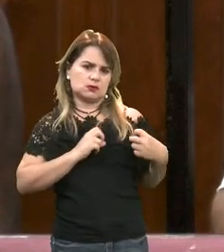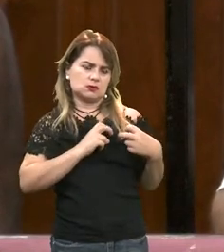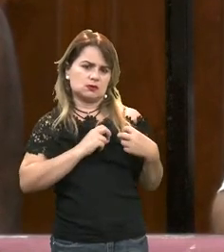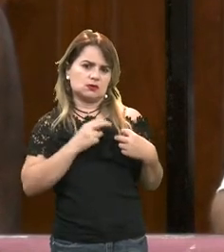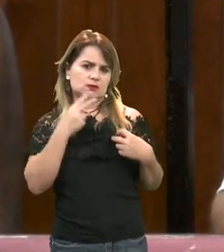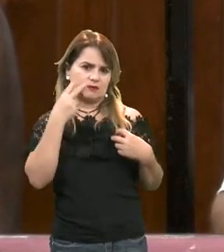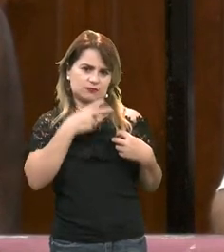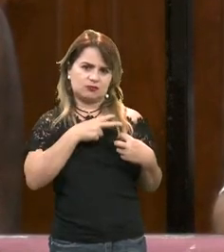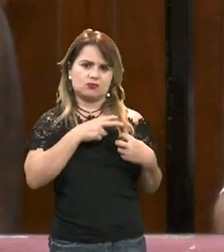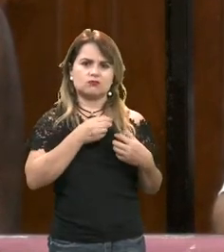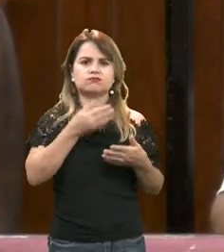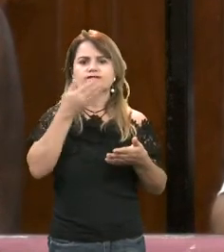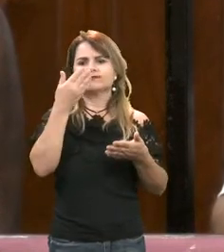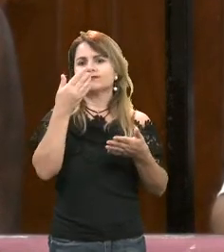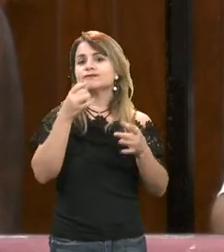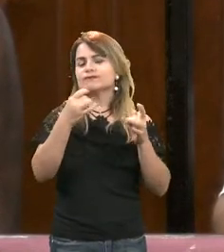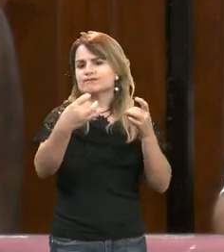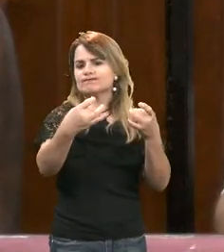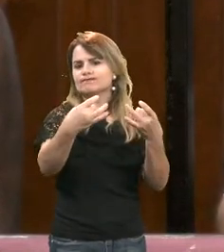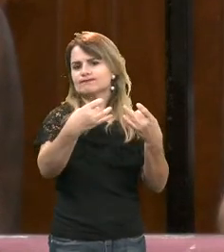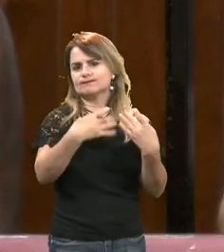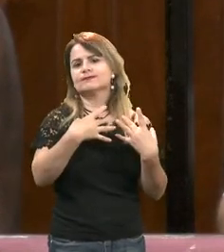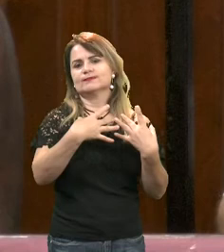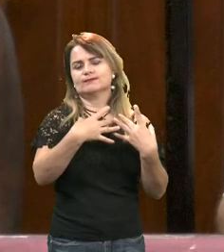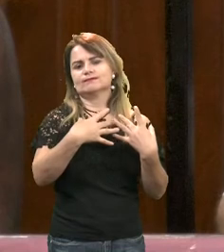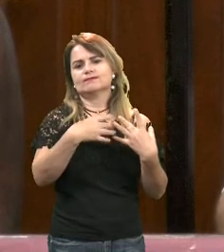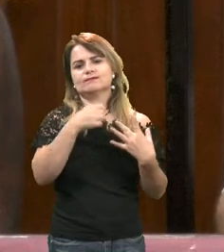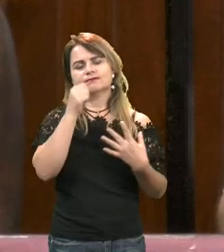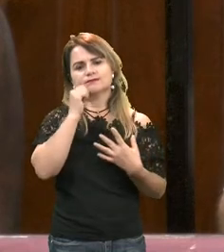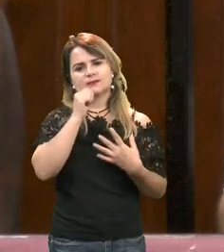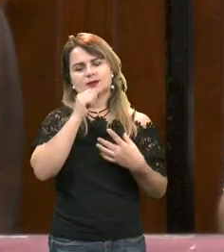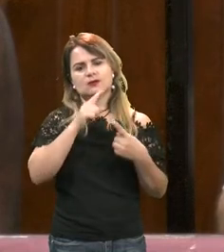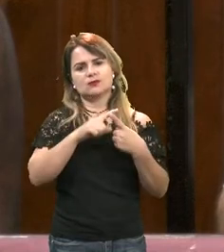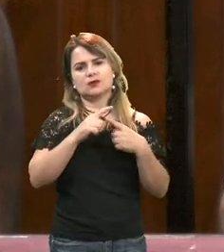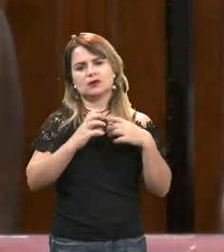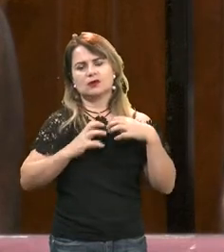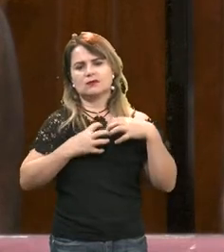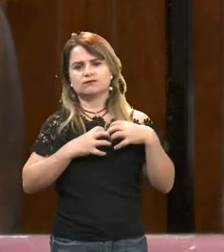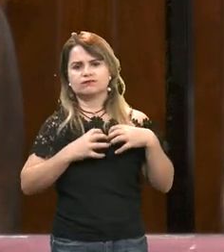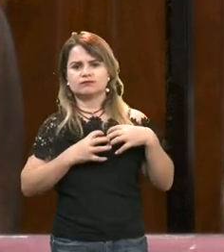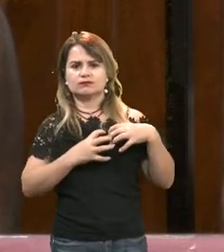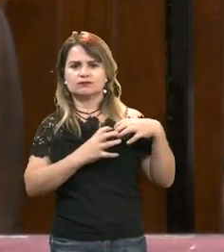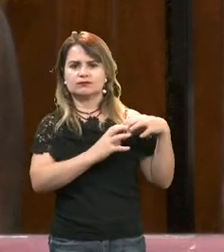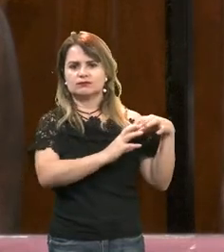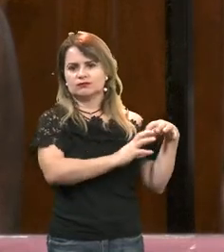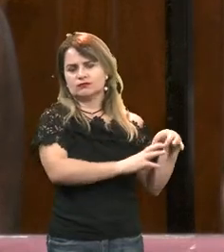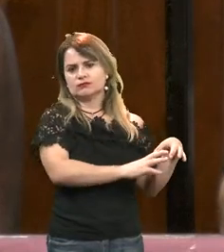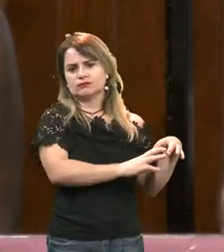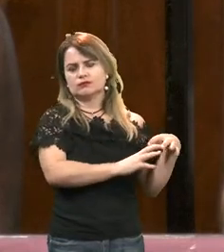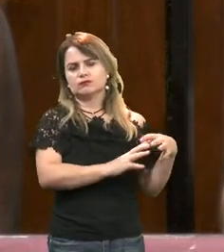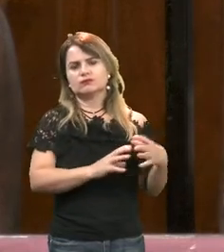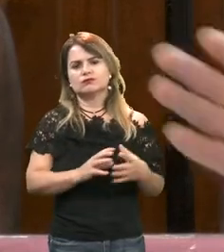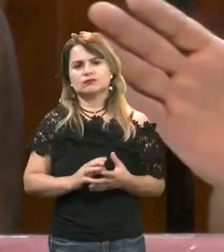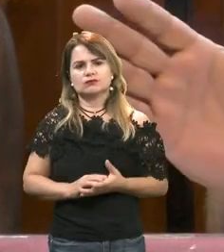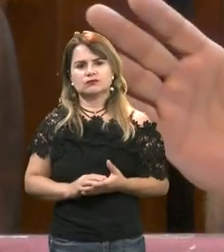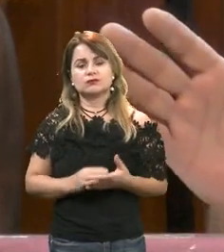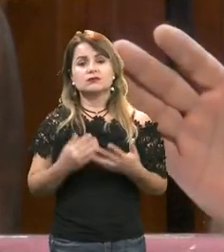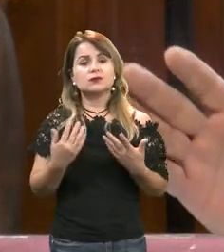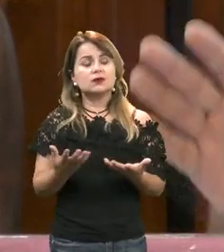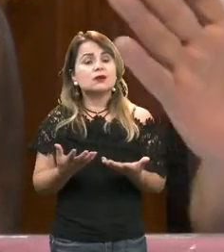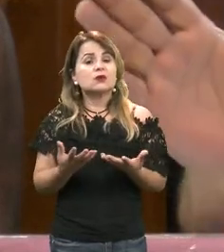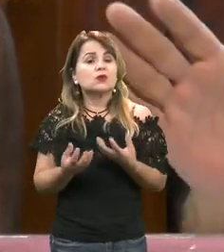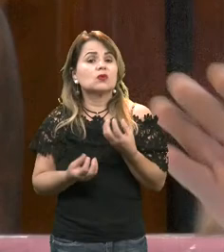ele abandonou ela, porque ela teve que retirar o seio. Então, ele amava o quê, afinal? Né?